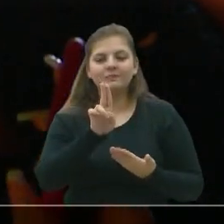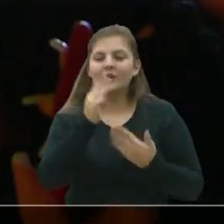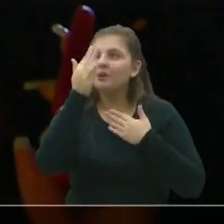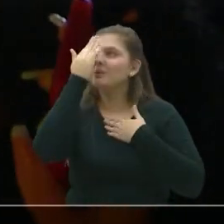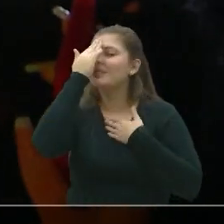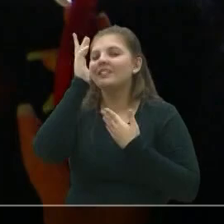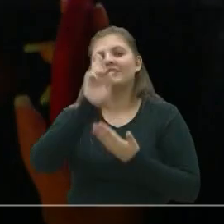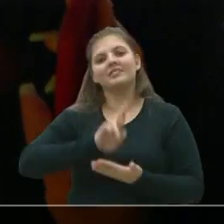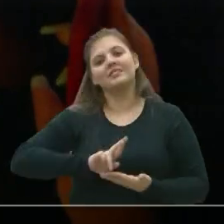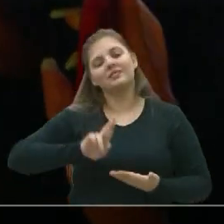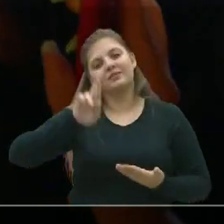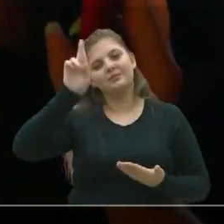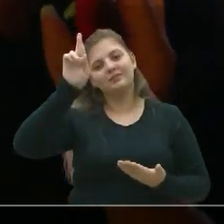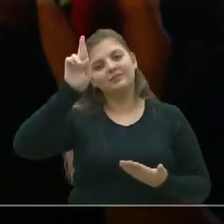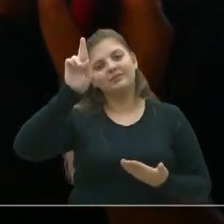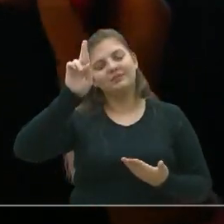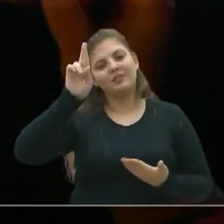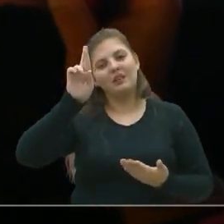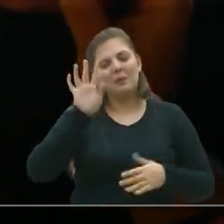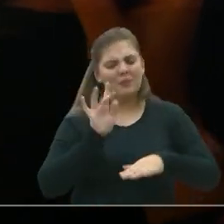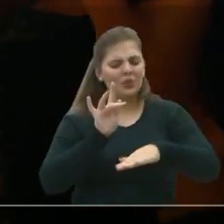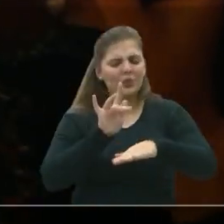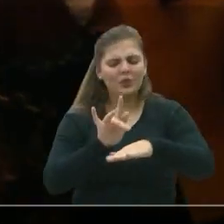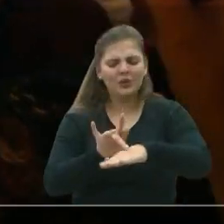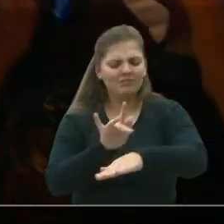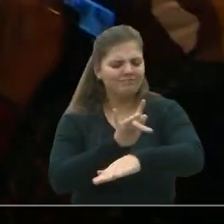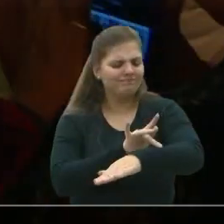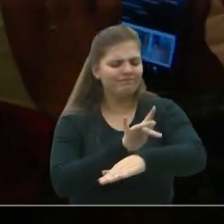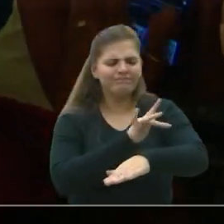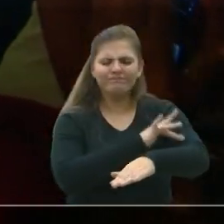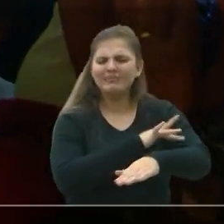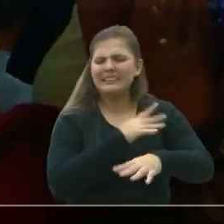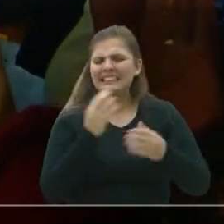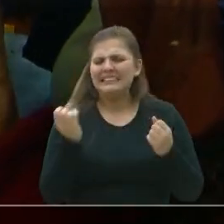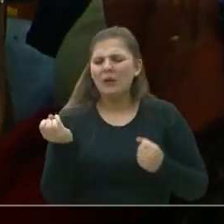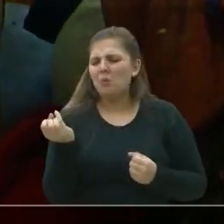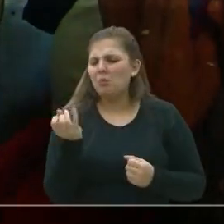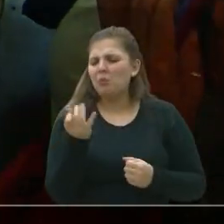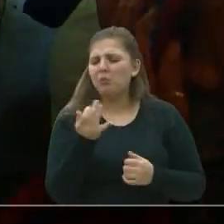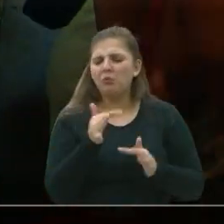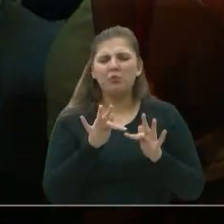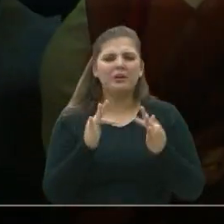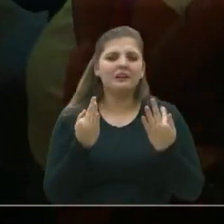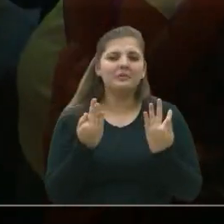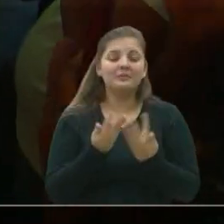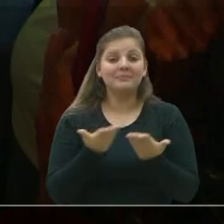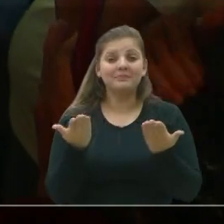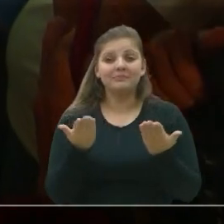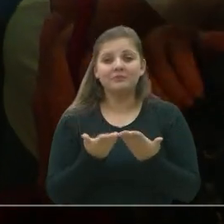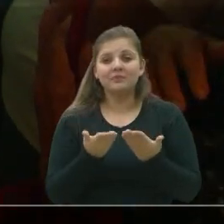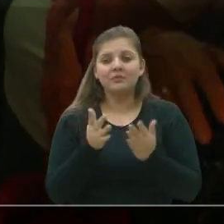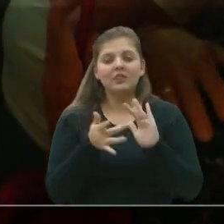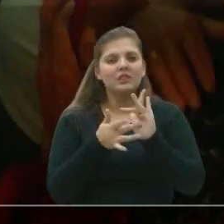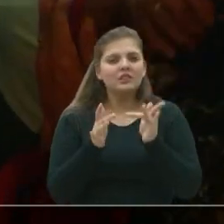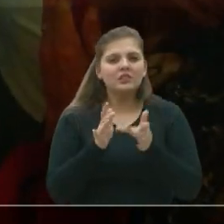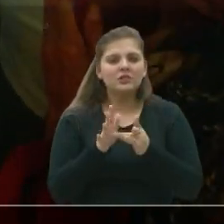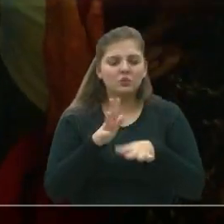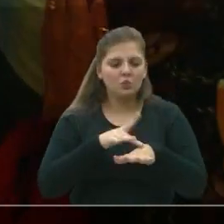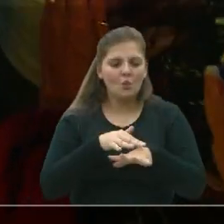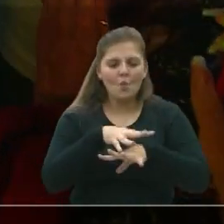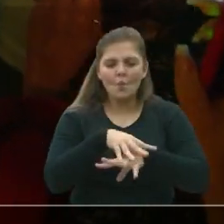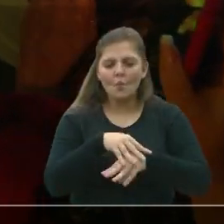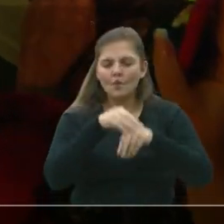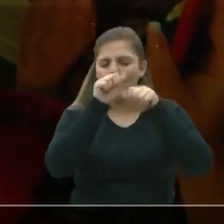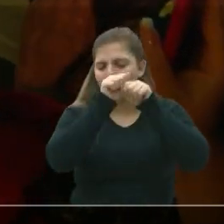Obrigada, Senhor, por tocar a tantas famílias nessa hora. Jesus vai liberando a cura a